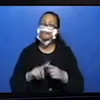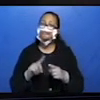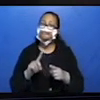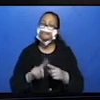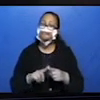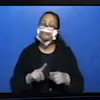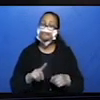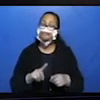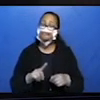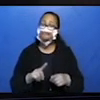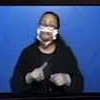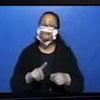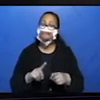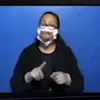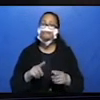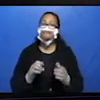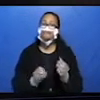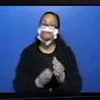chamado clorofila,